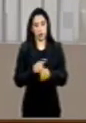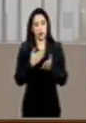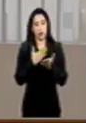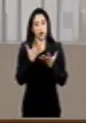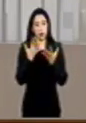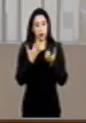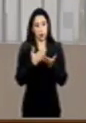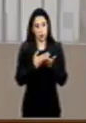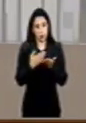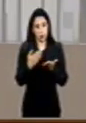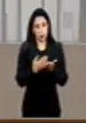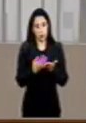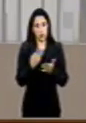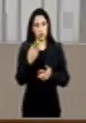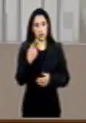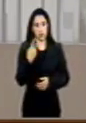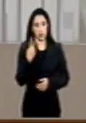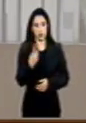14h30. E